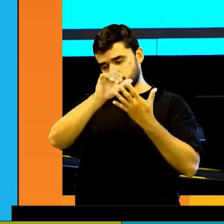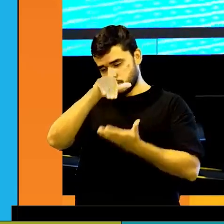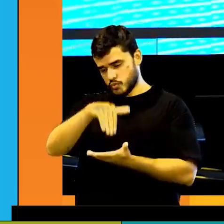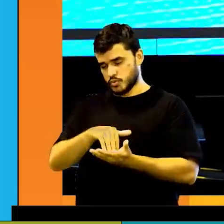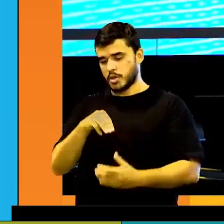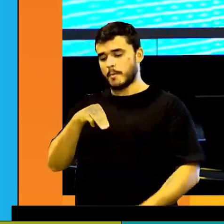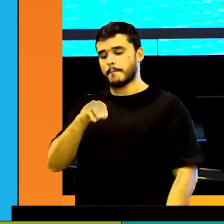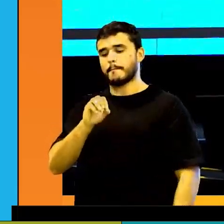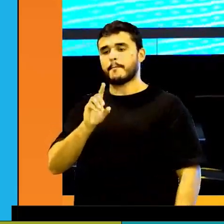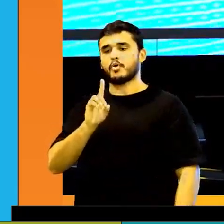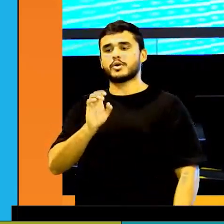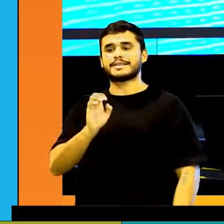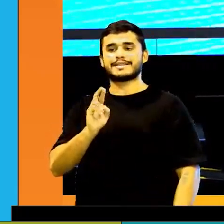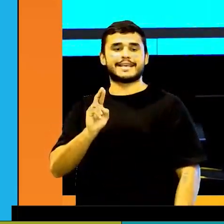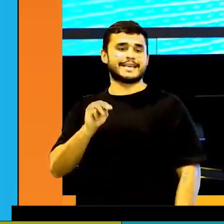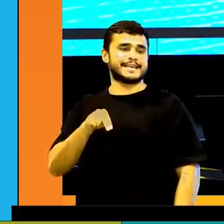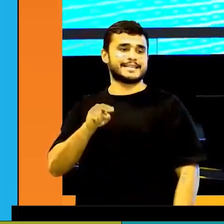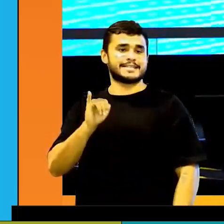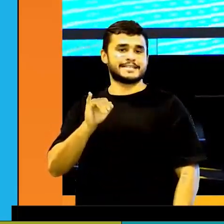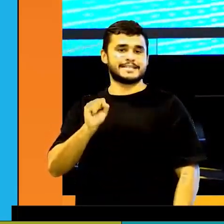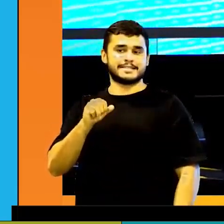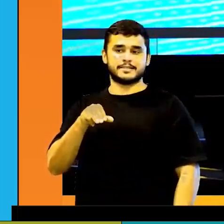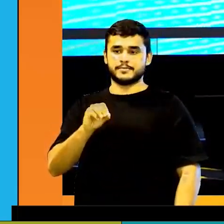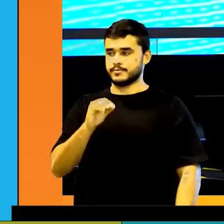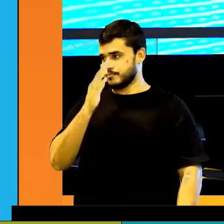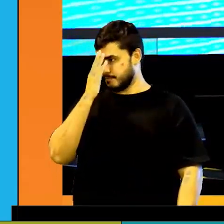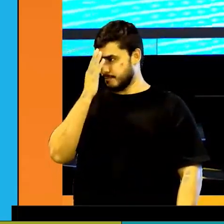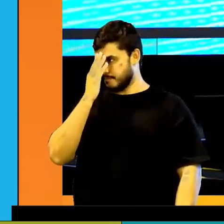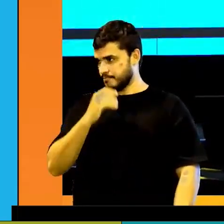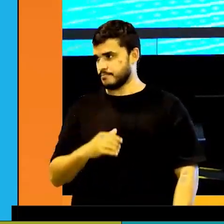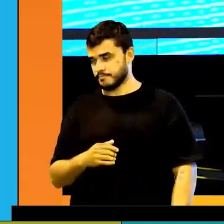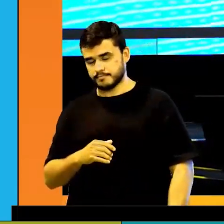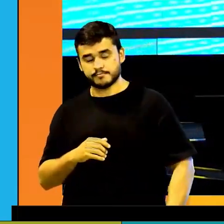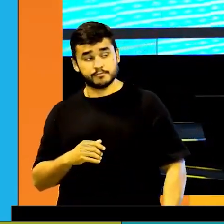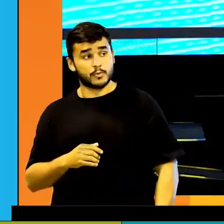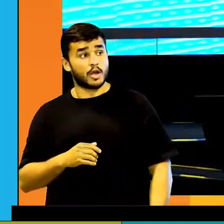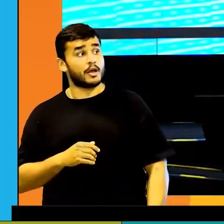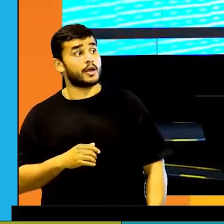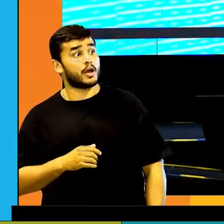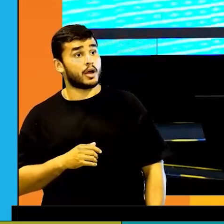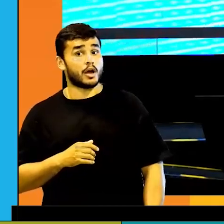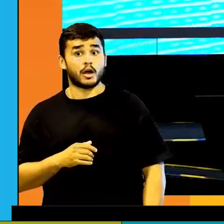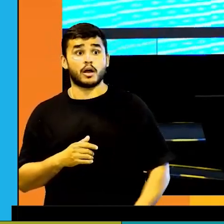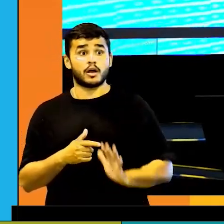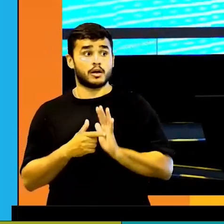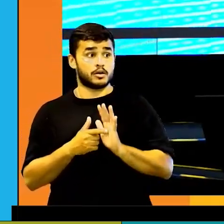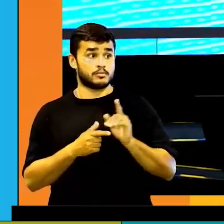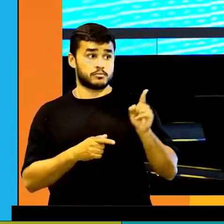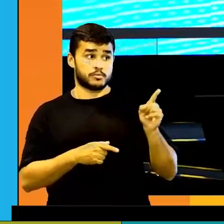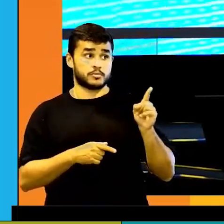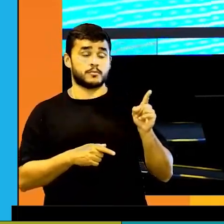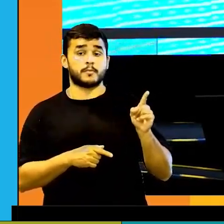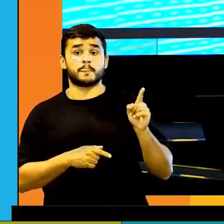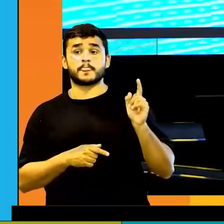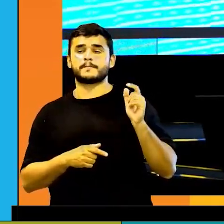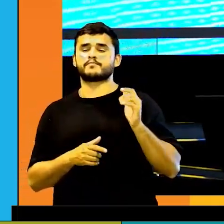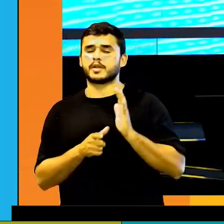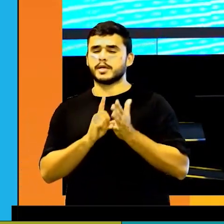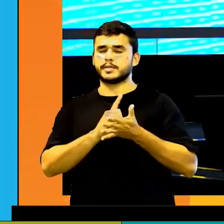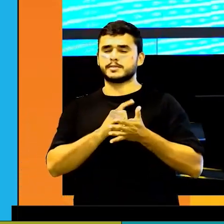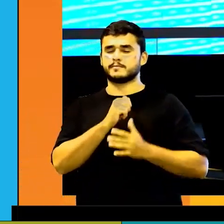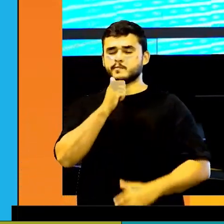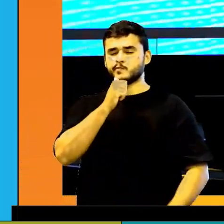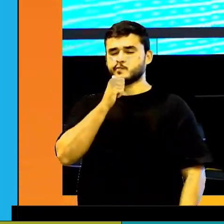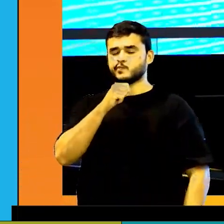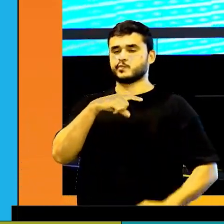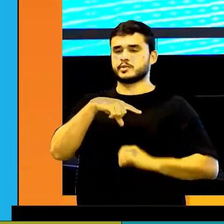o modernismo, ok? E eu estava lembrando no início da minha fala que a moça daqui da Unifor que terminou